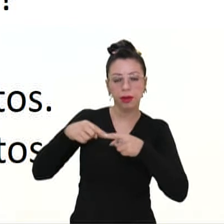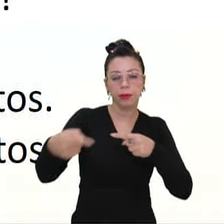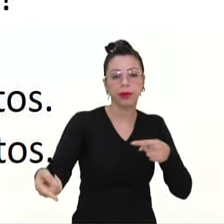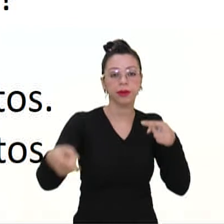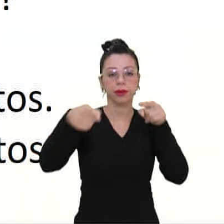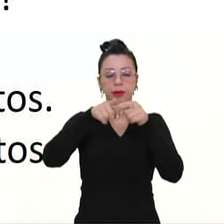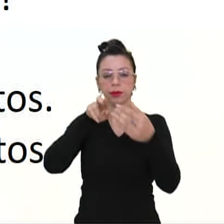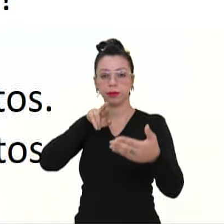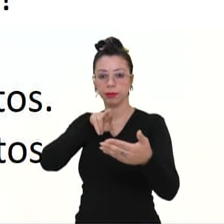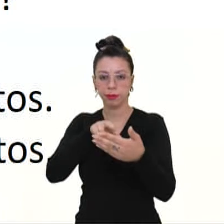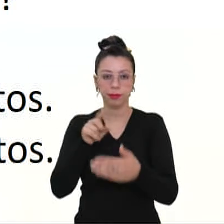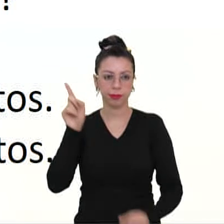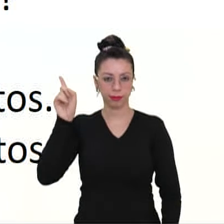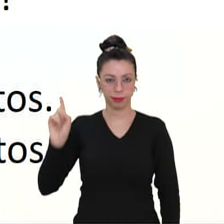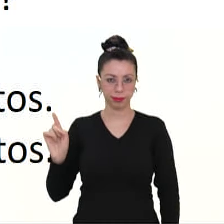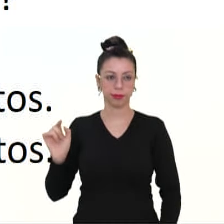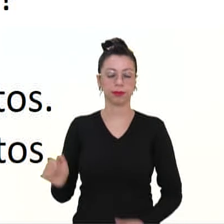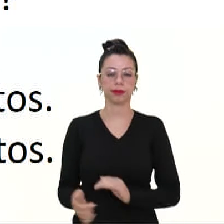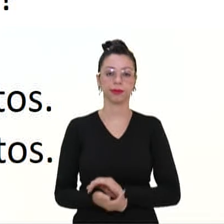vem e resolve isso, tá bom?